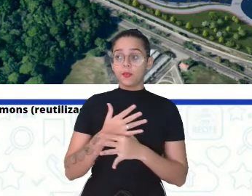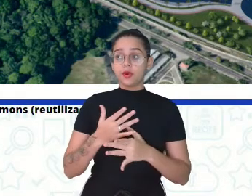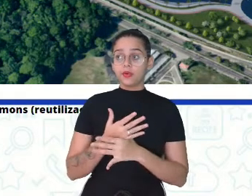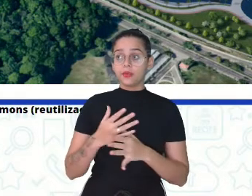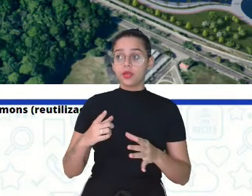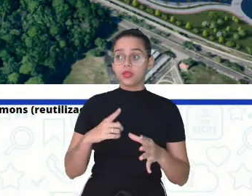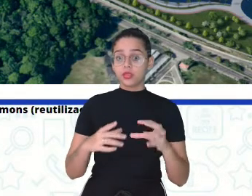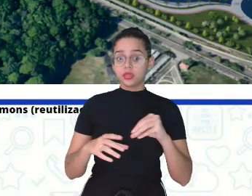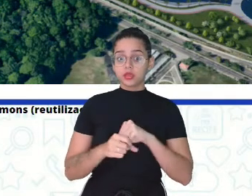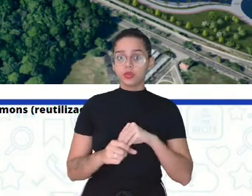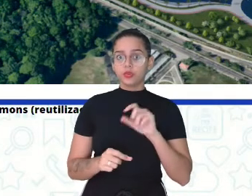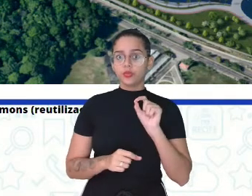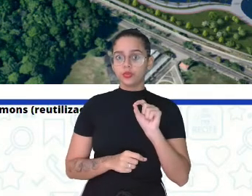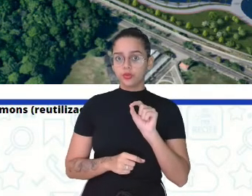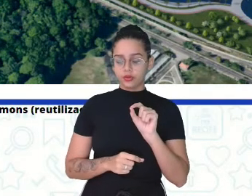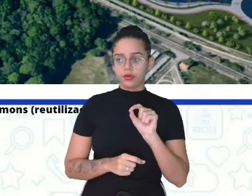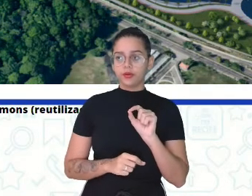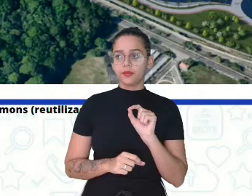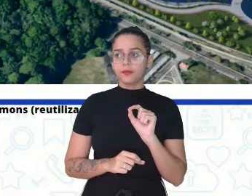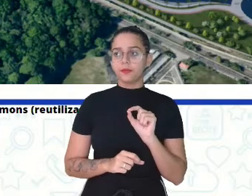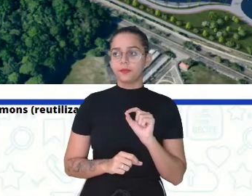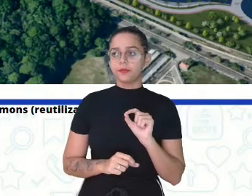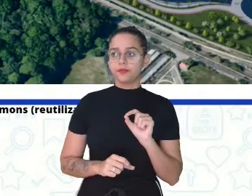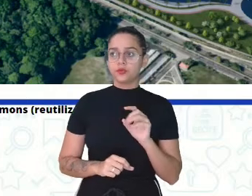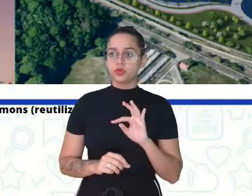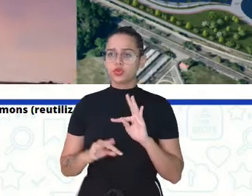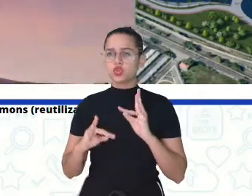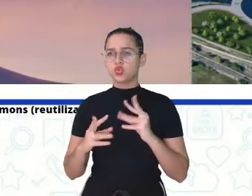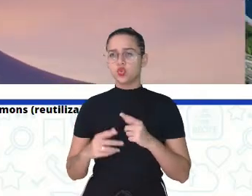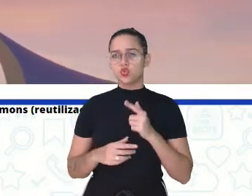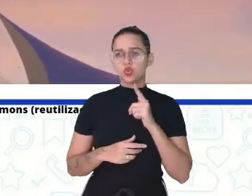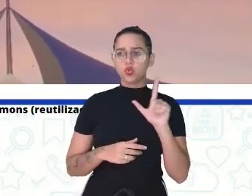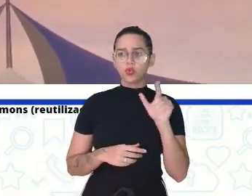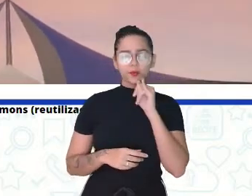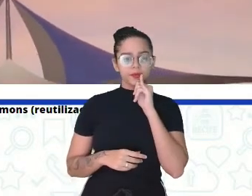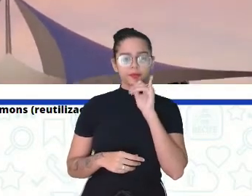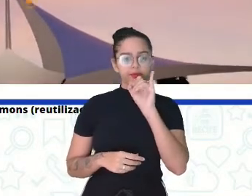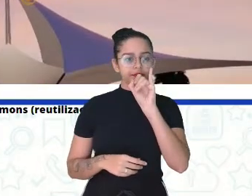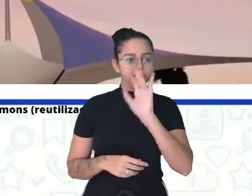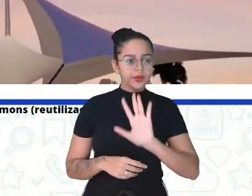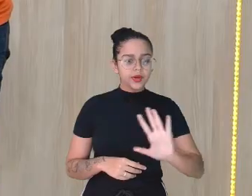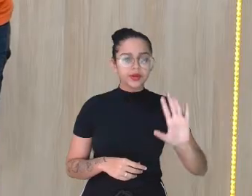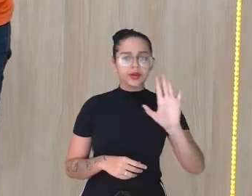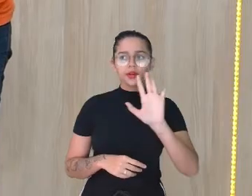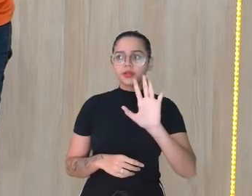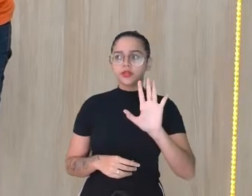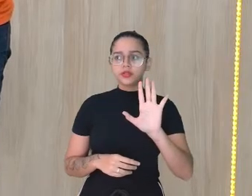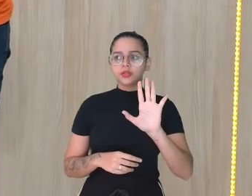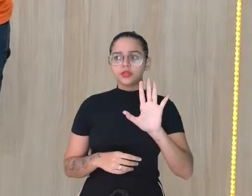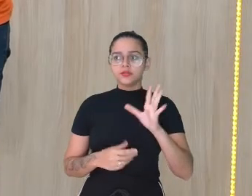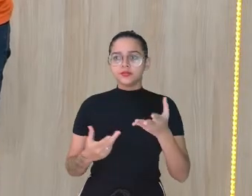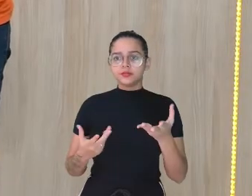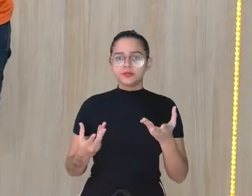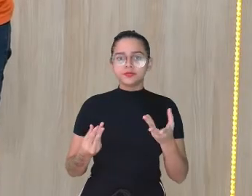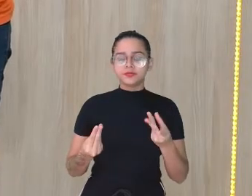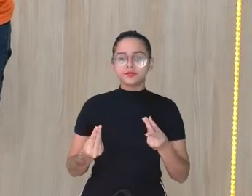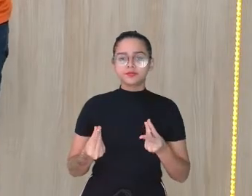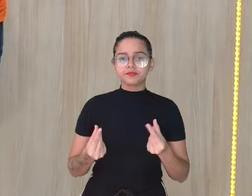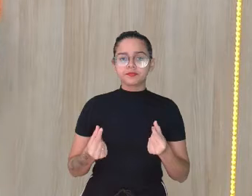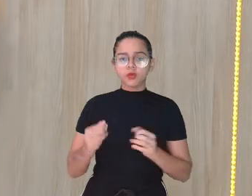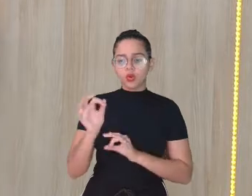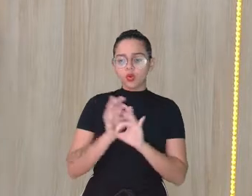ele engloba, não é? Todos os outros, o paisagismo, ele engloba,